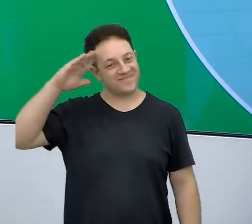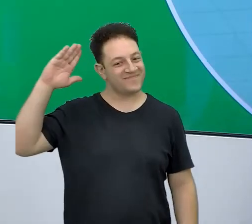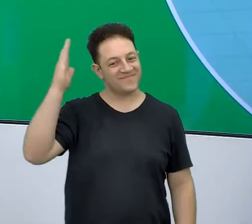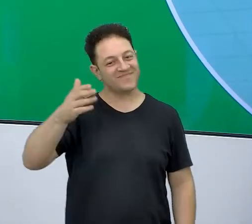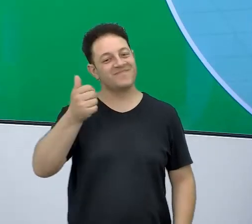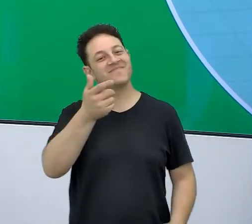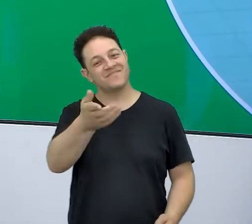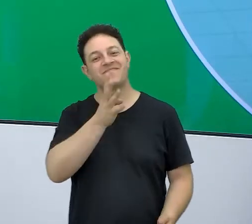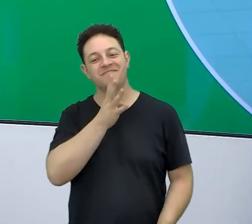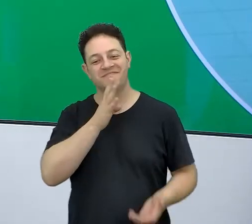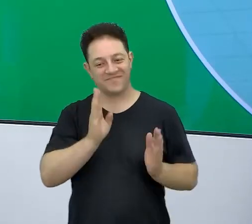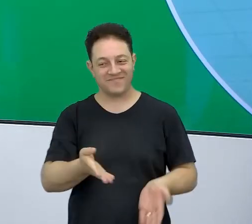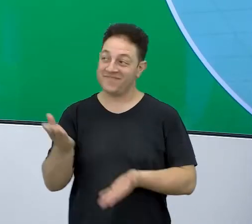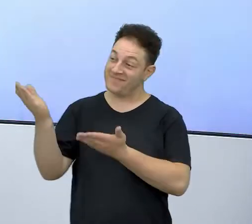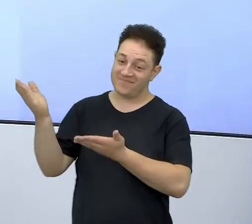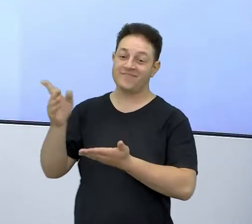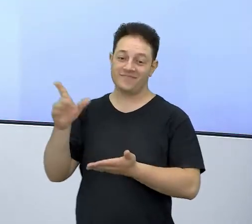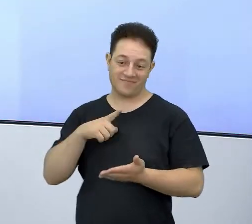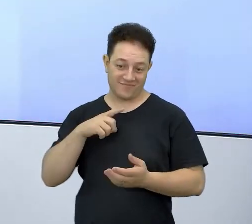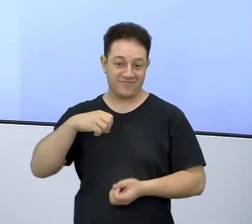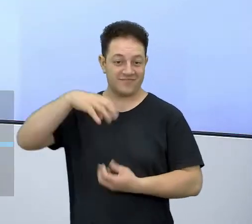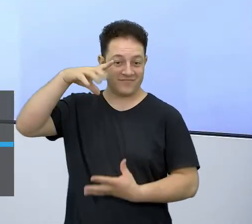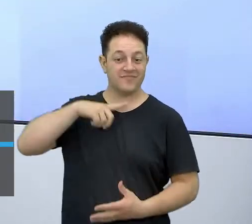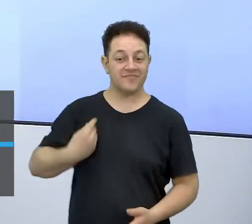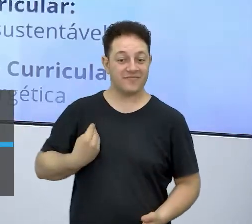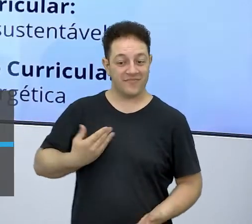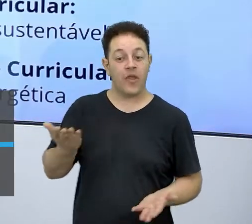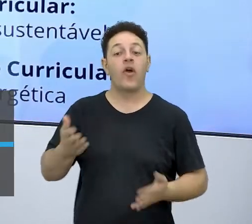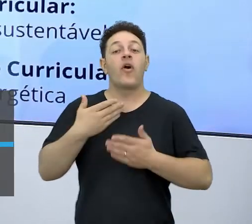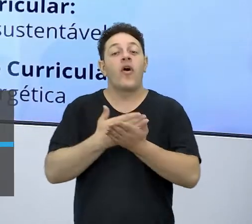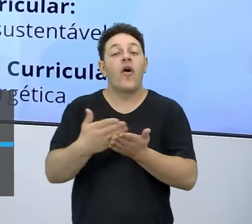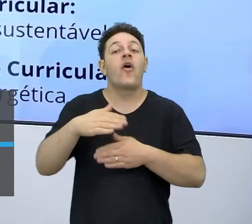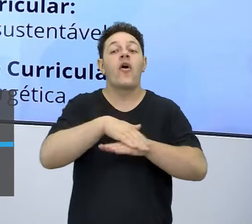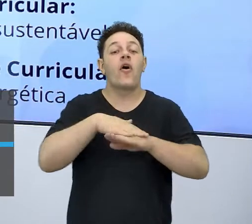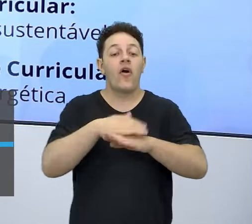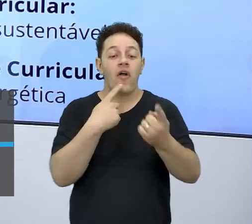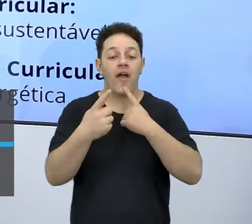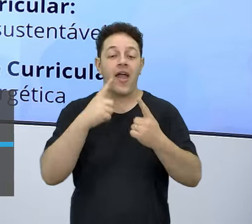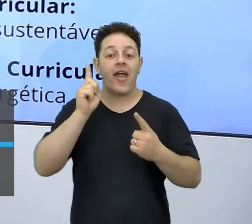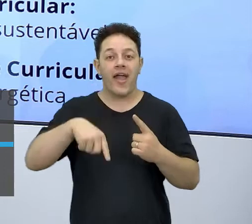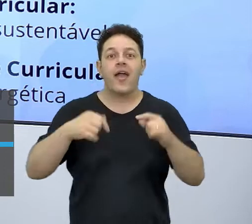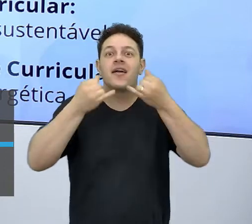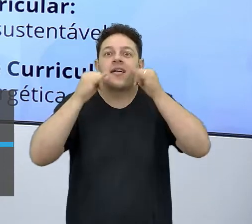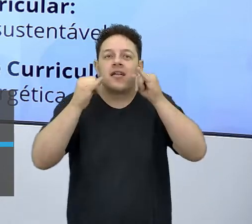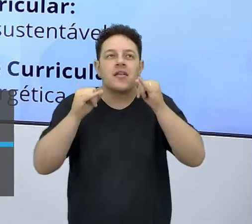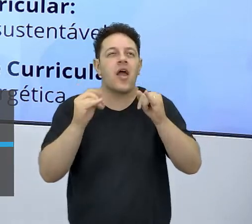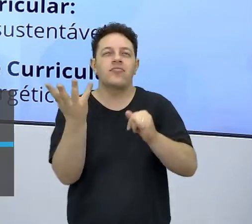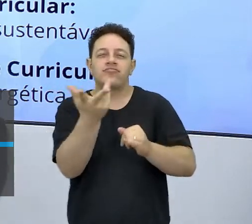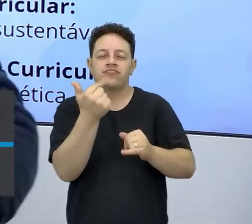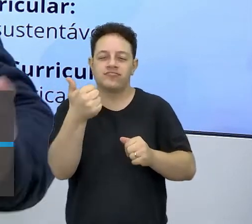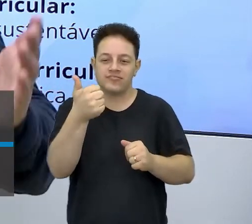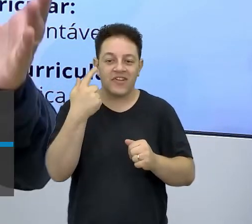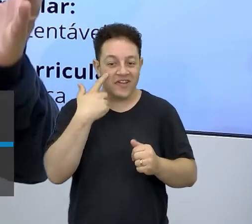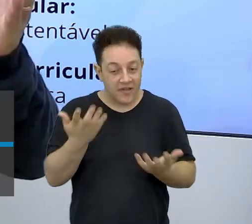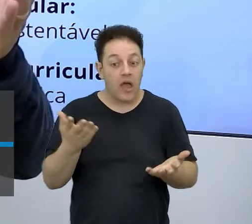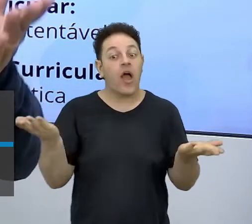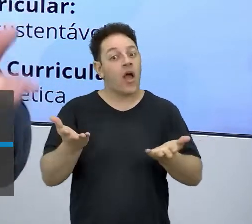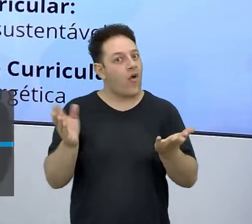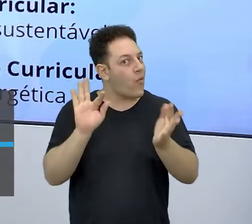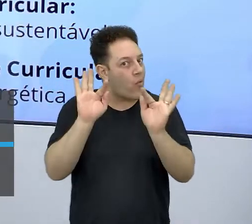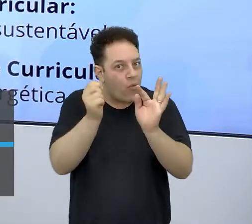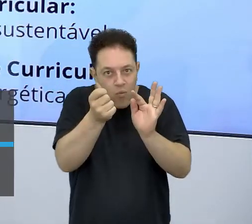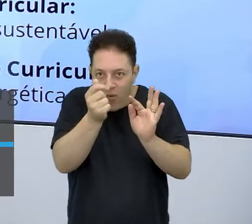Olá, você já me conhece, eu apareci por aí, você sabe que está começando mais uma conversa nossa sobre eficiência energética aí. A gente está na